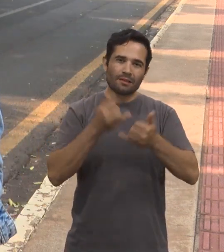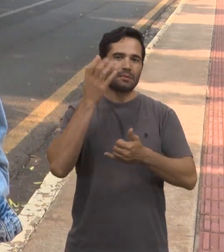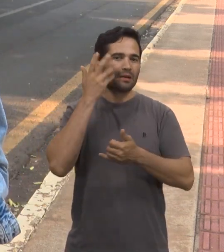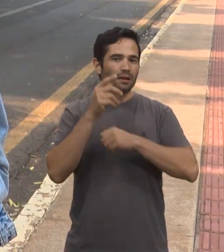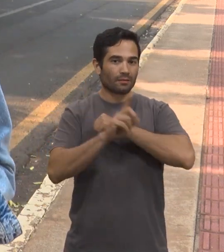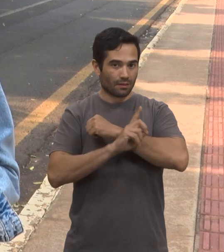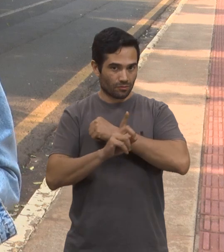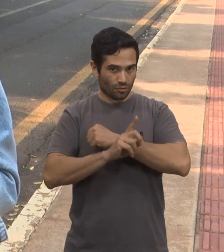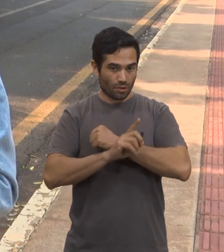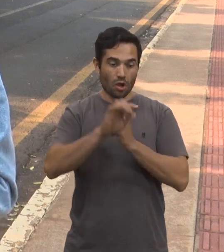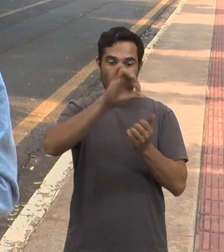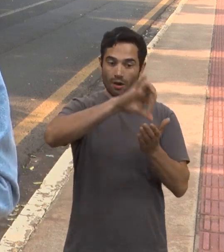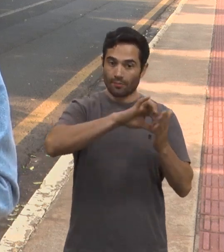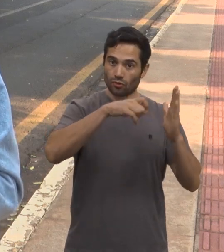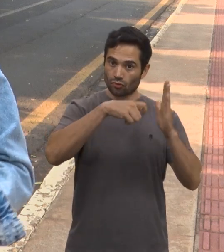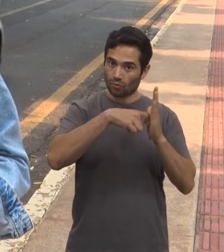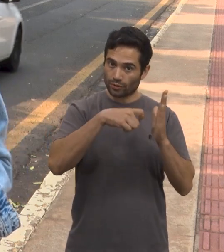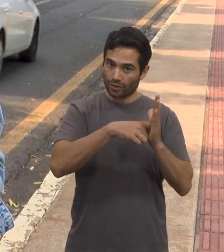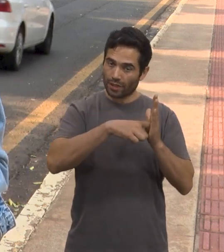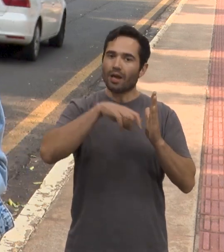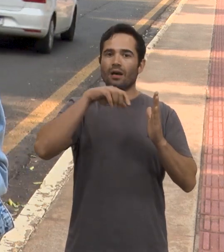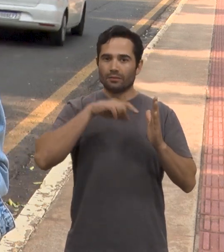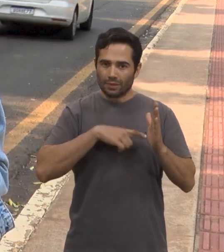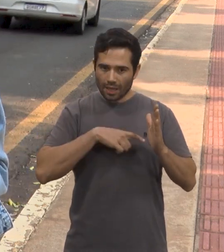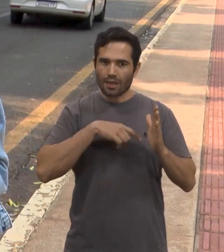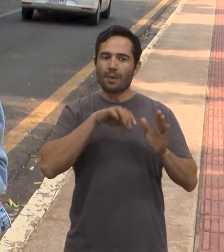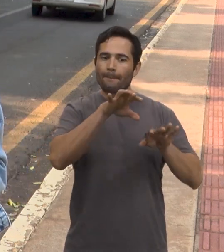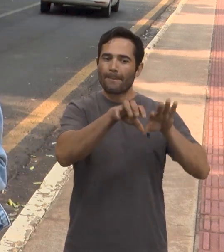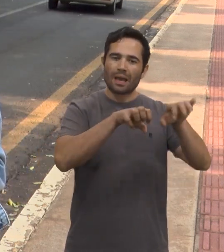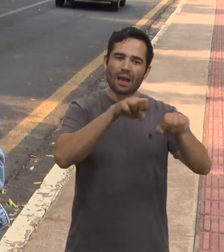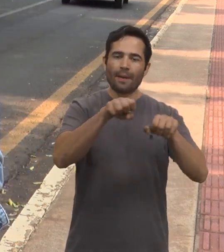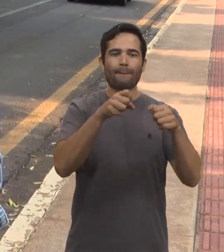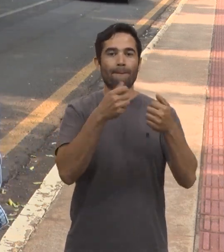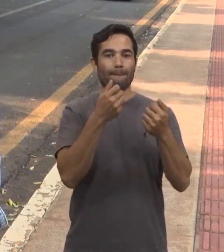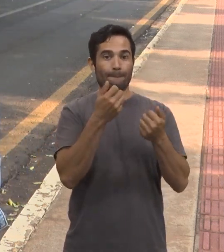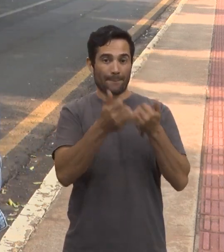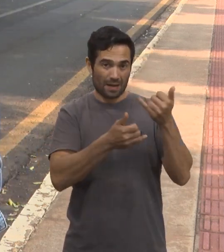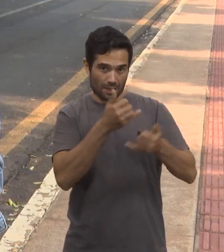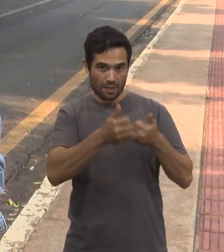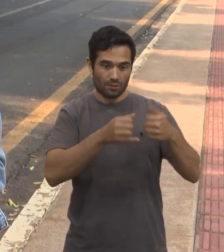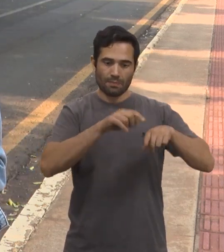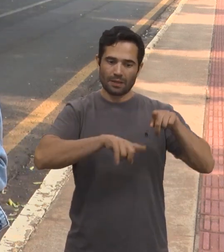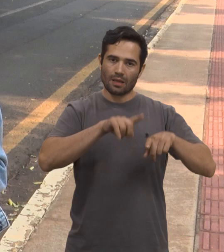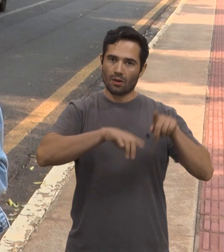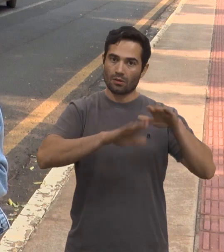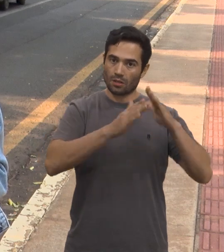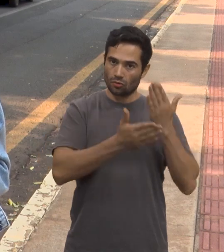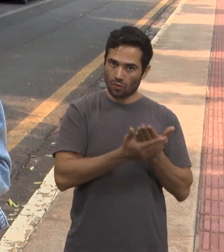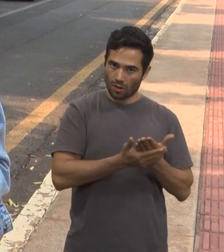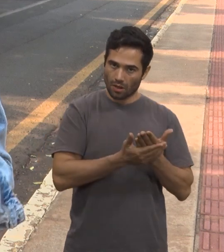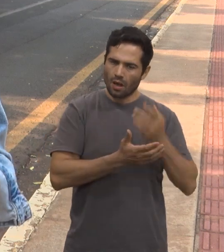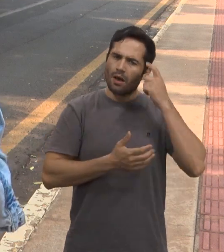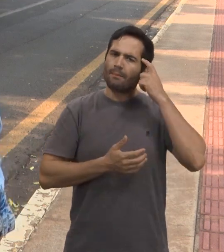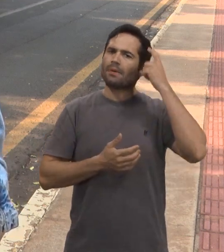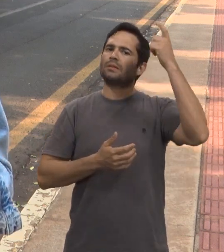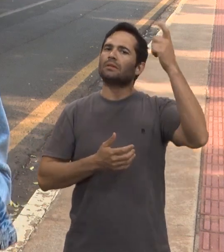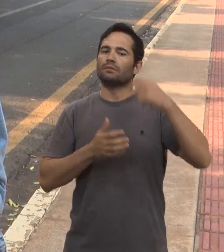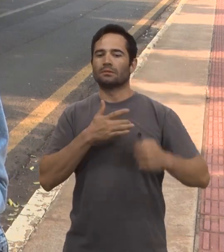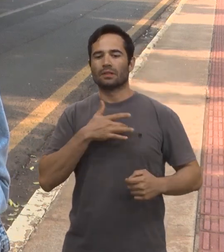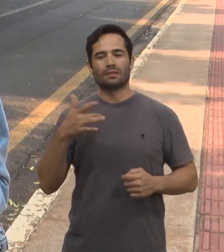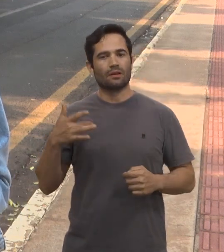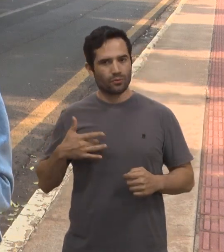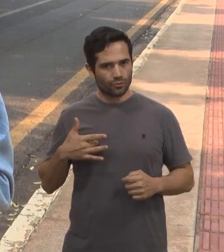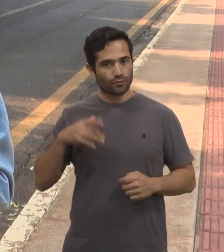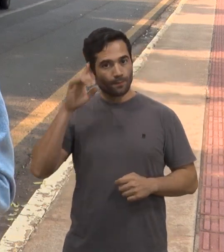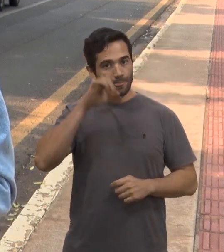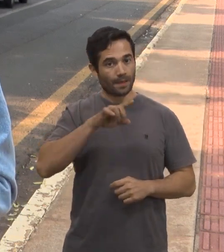atendidas no Campus de Coxim haverá arrecadação de brinquedos e material L pensando na